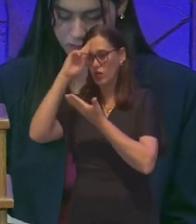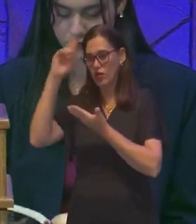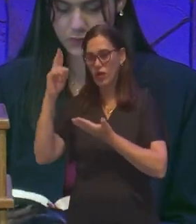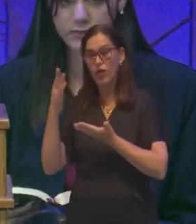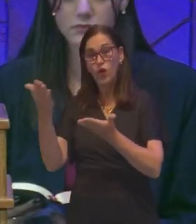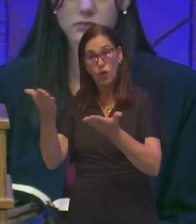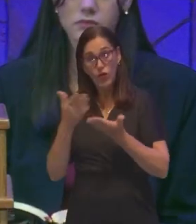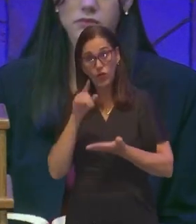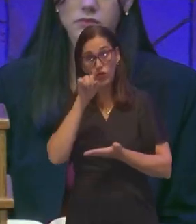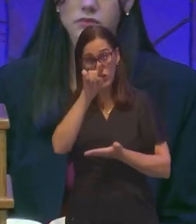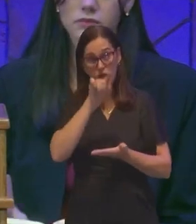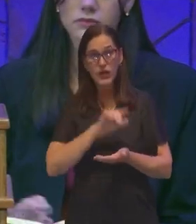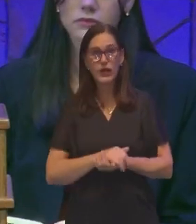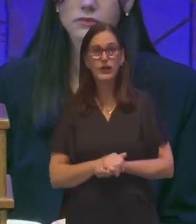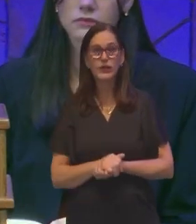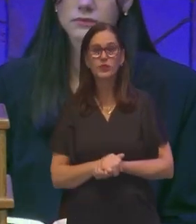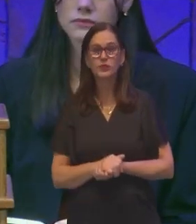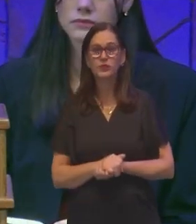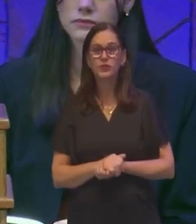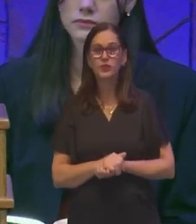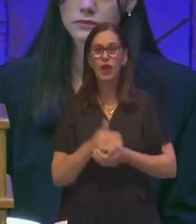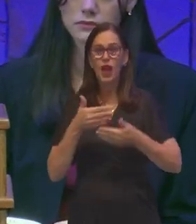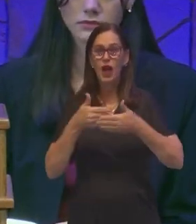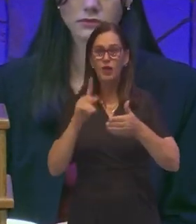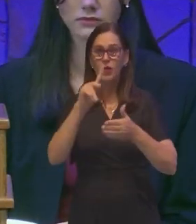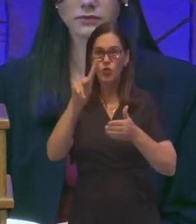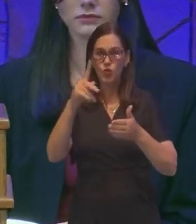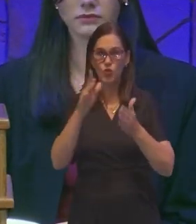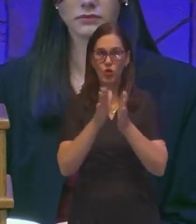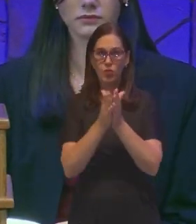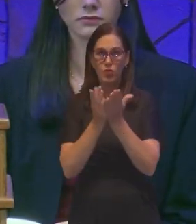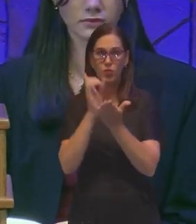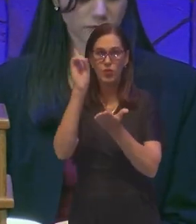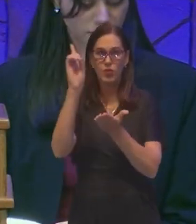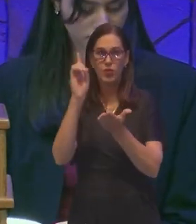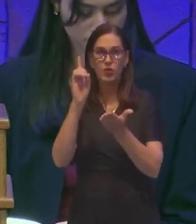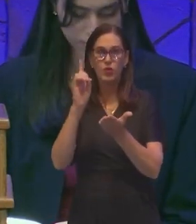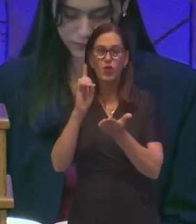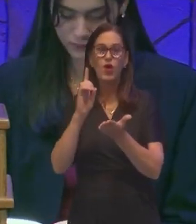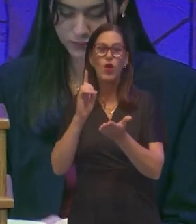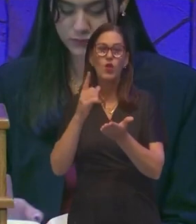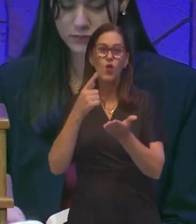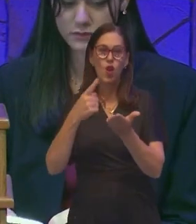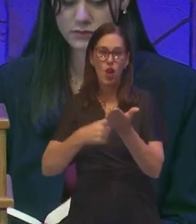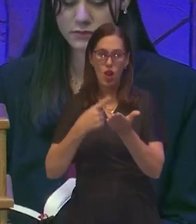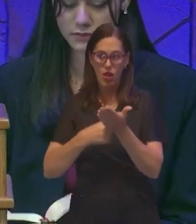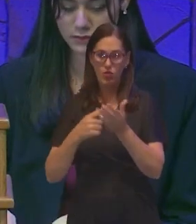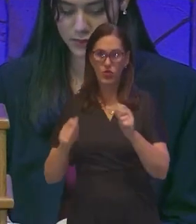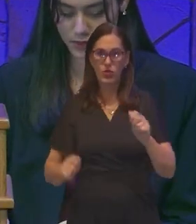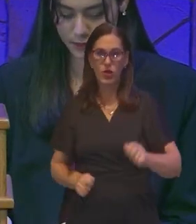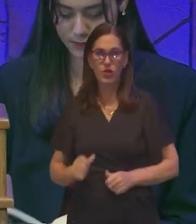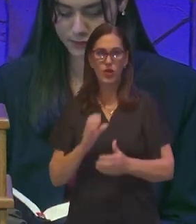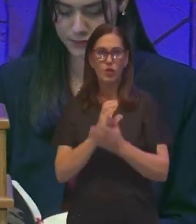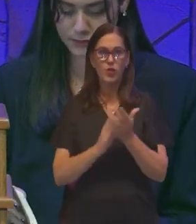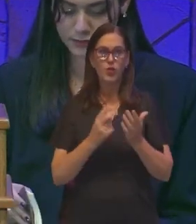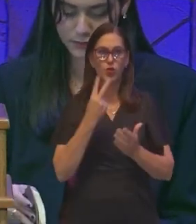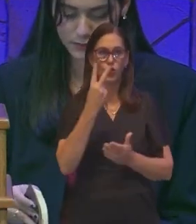convido você para que abra a sua Bíblia no livro de Atos, no capítulo 2.